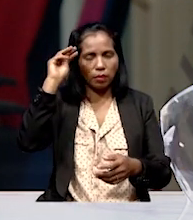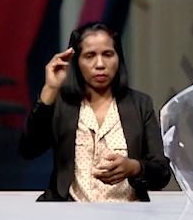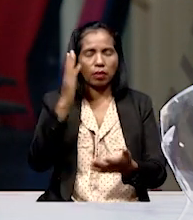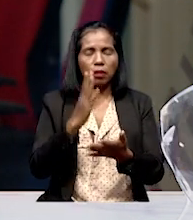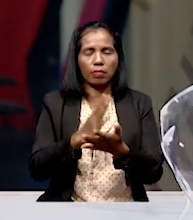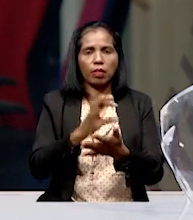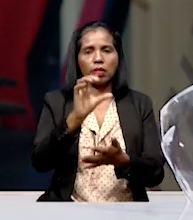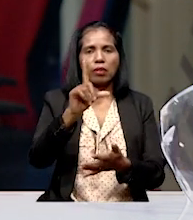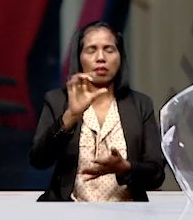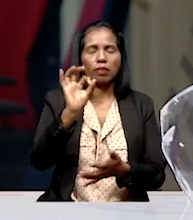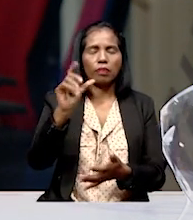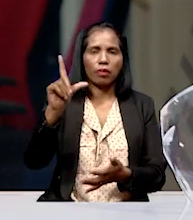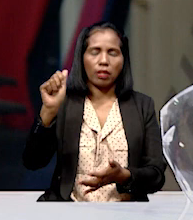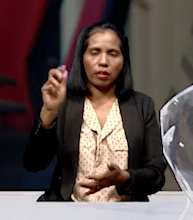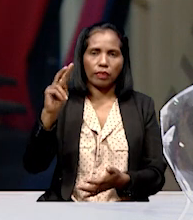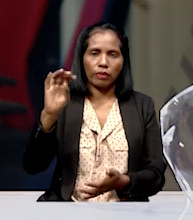Cardoso.